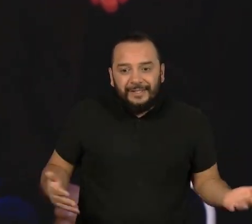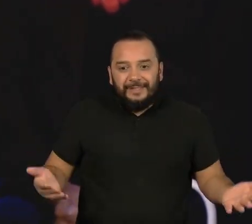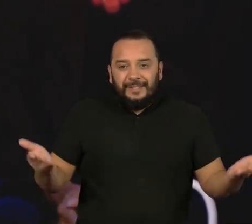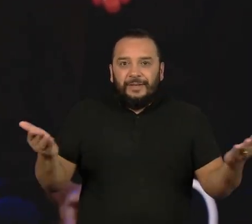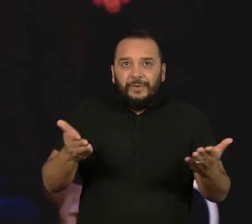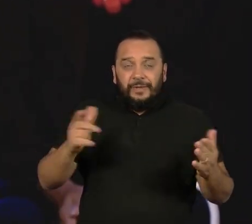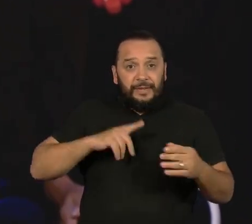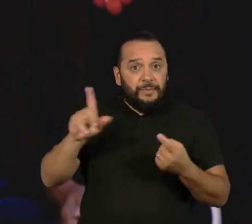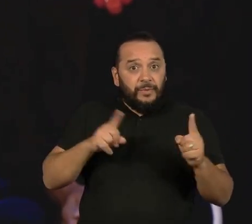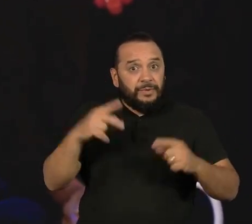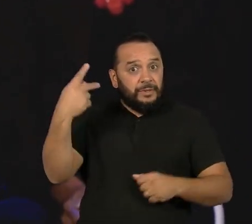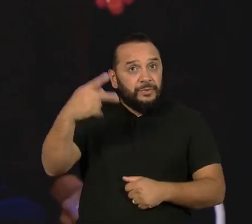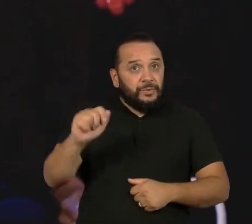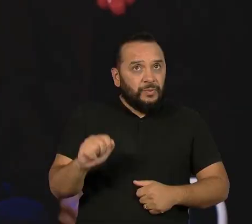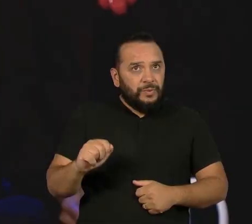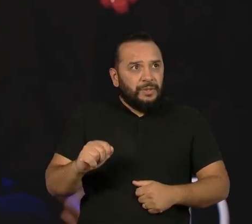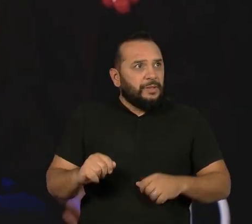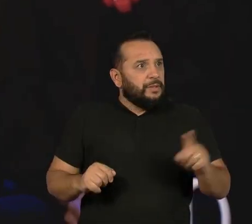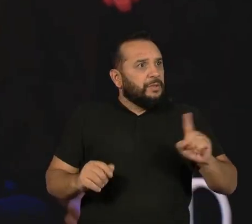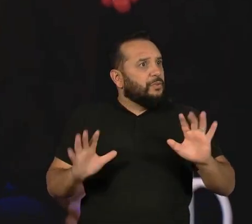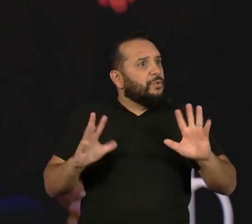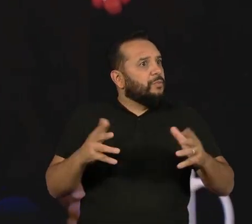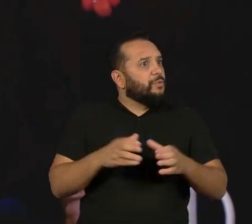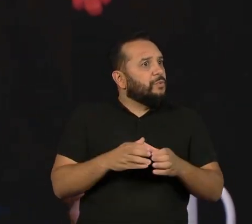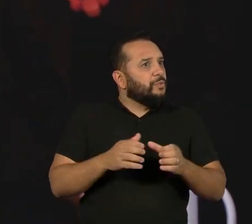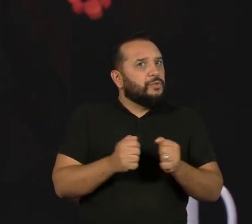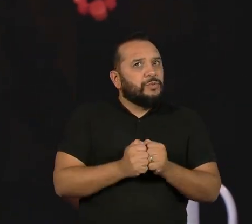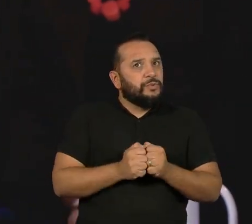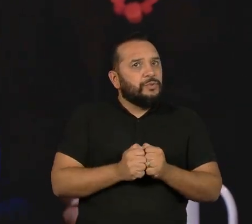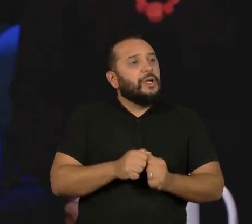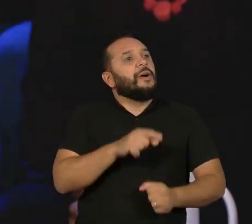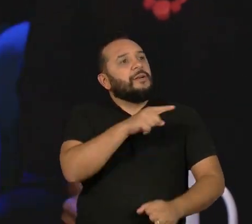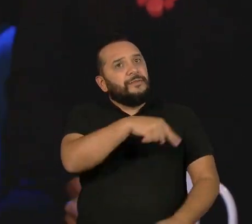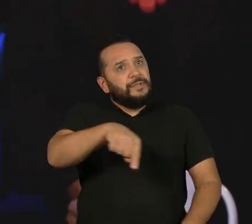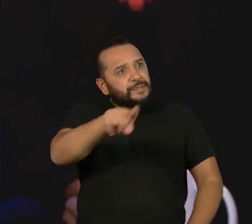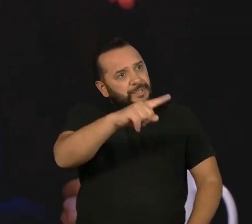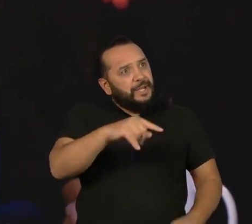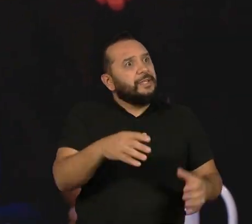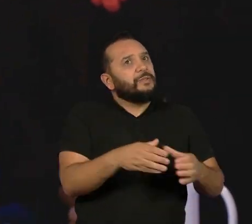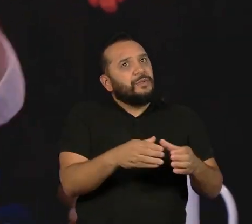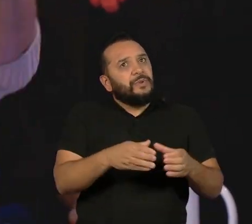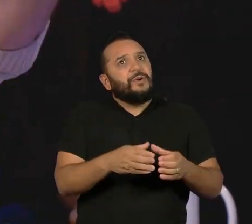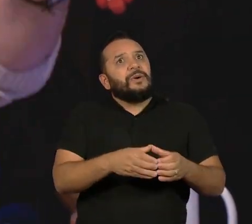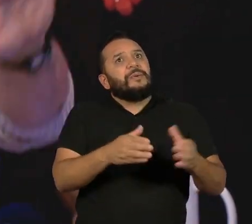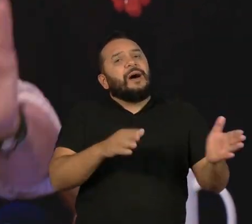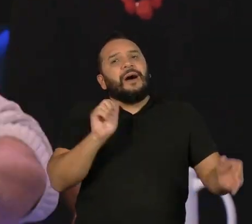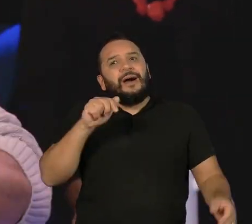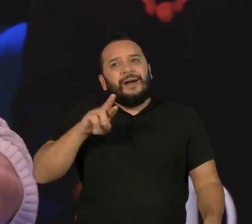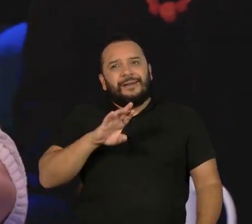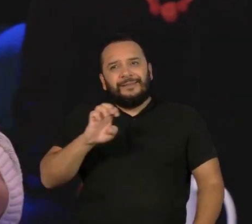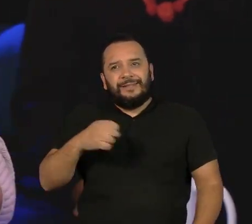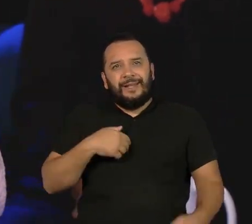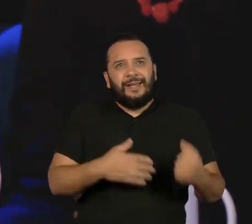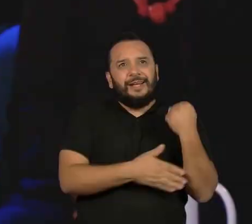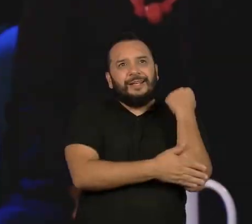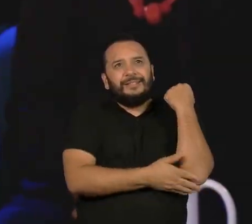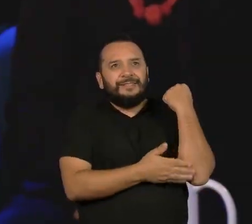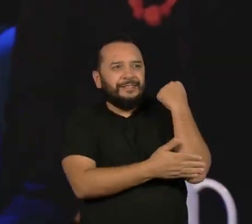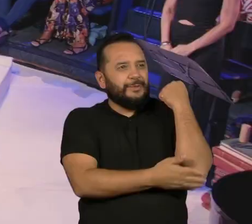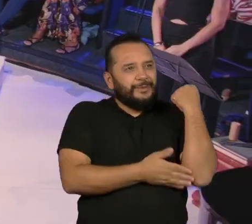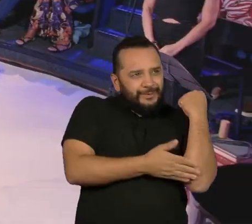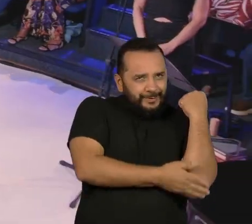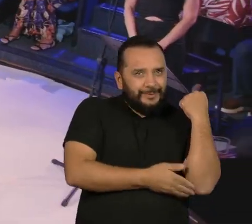Tem mais uma música sua? Não, minha Todo não mundo tem. junto? Agora vocês? A banda? O André ficou meio assim